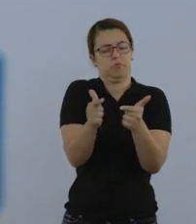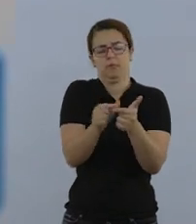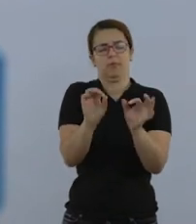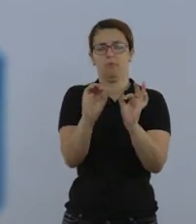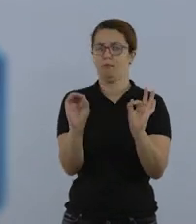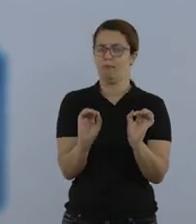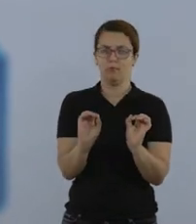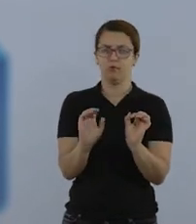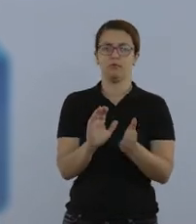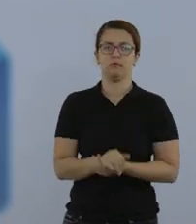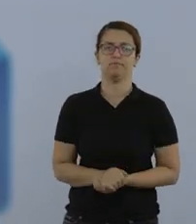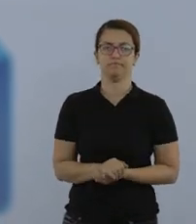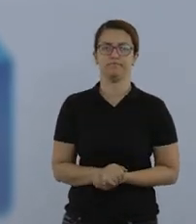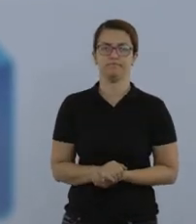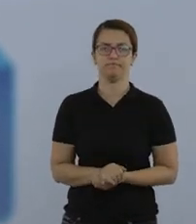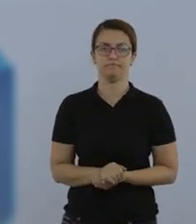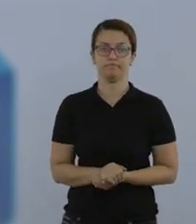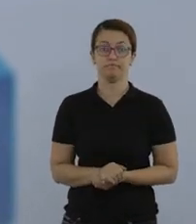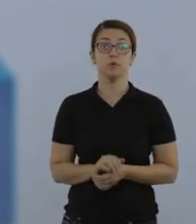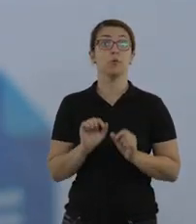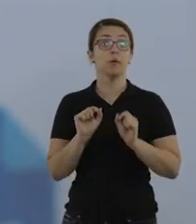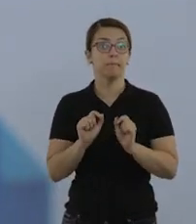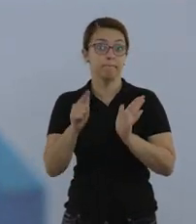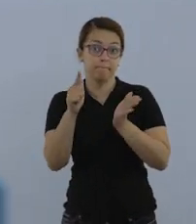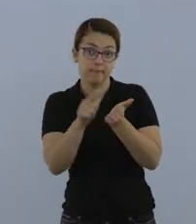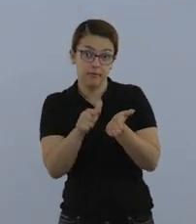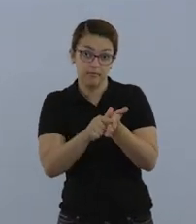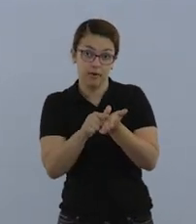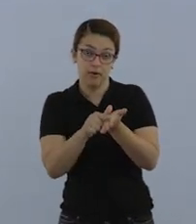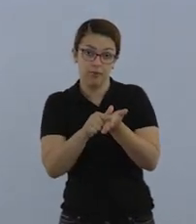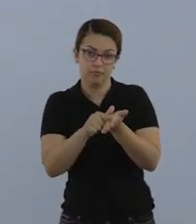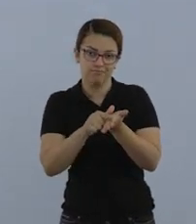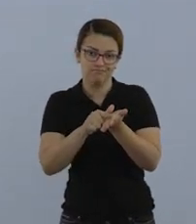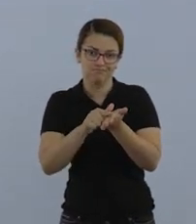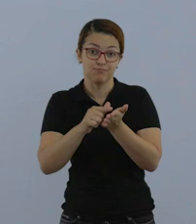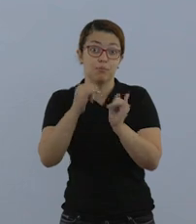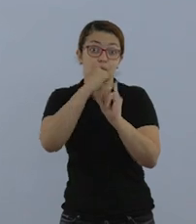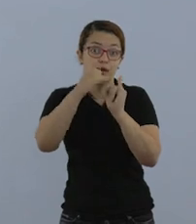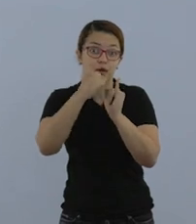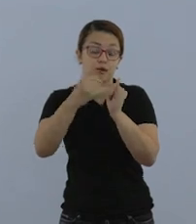tá? Você vai dobrar essa folha ao meio.